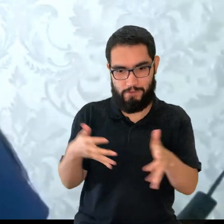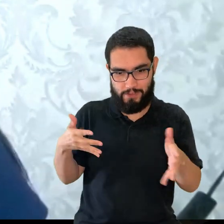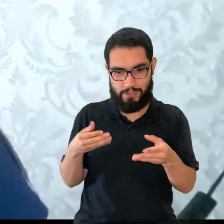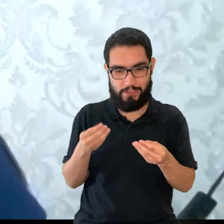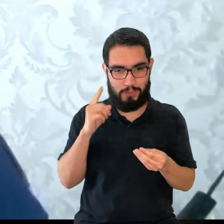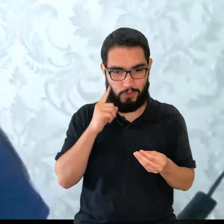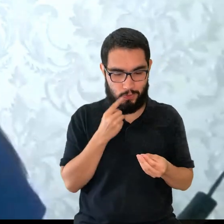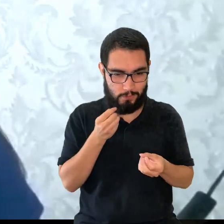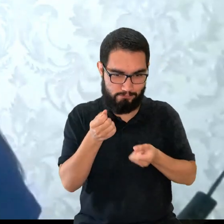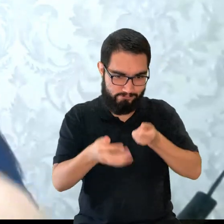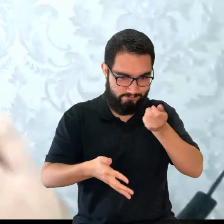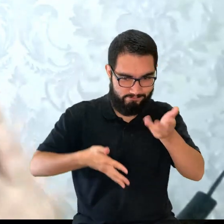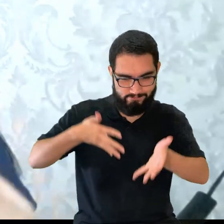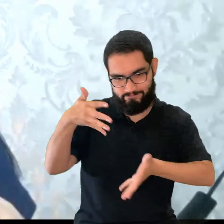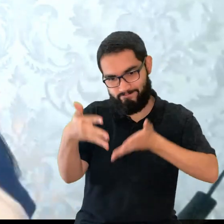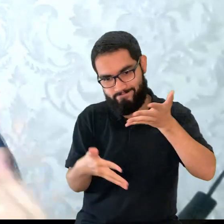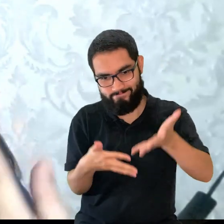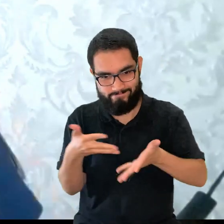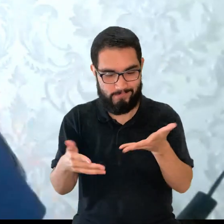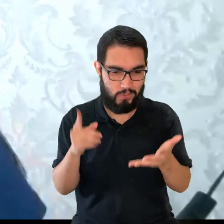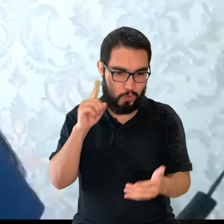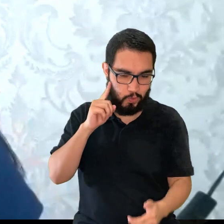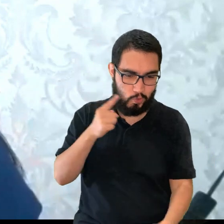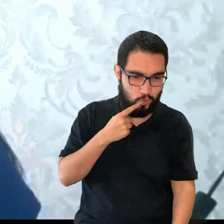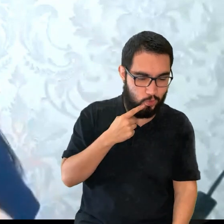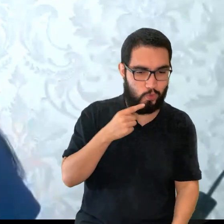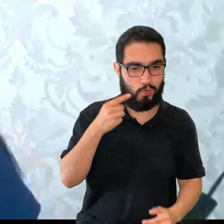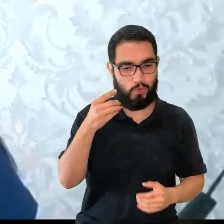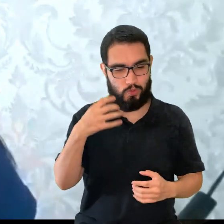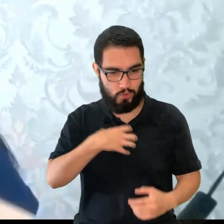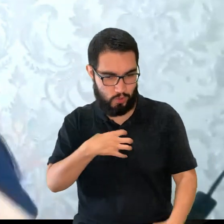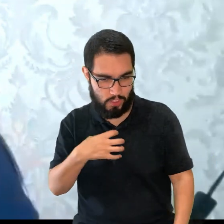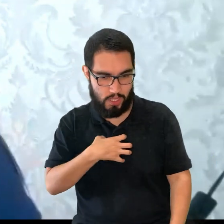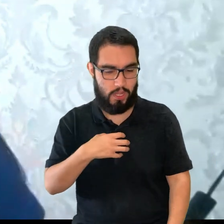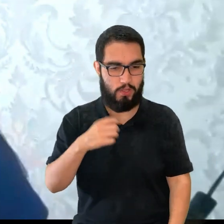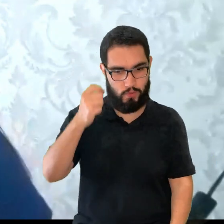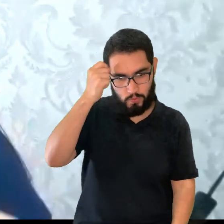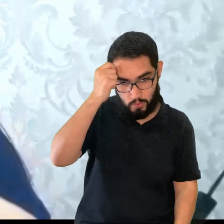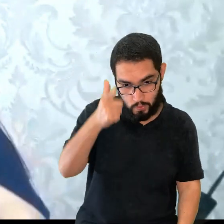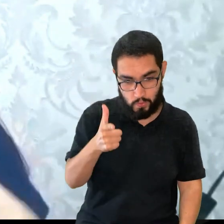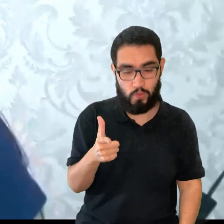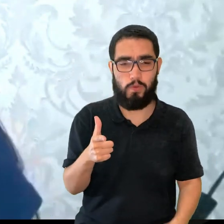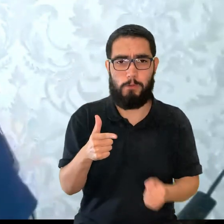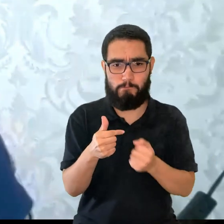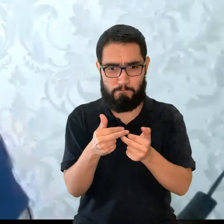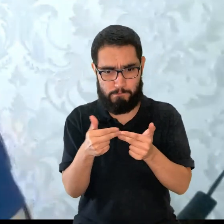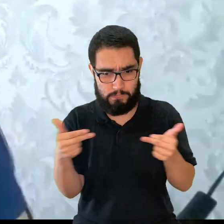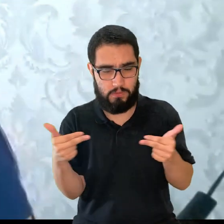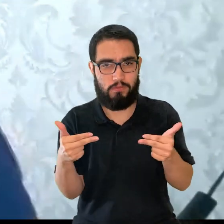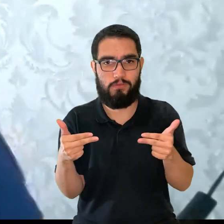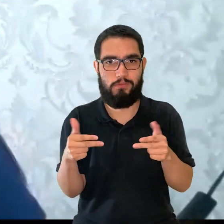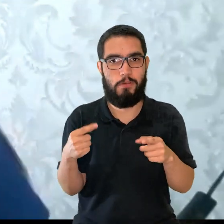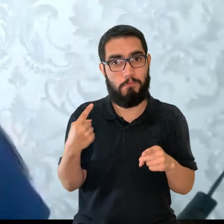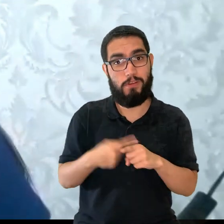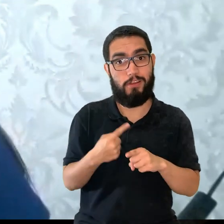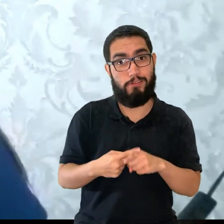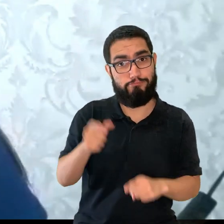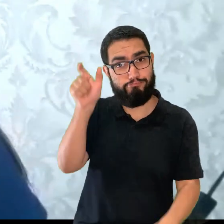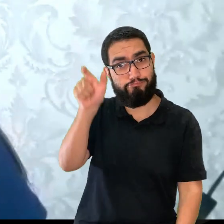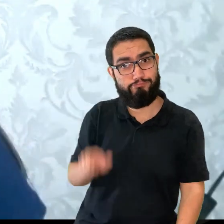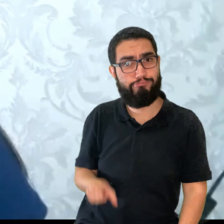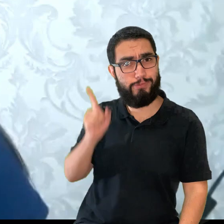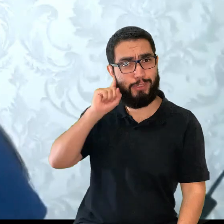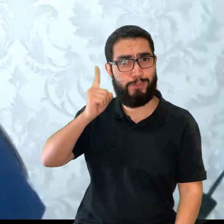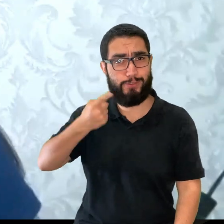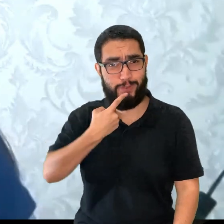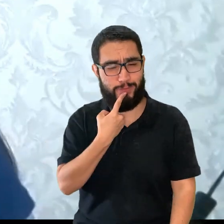fluência para te passar, ele vai poder te passar o dia a dia do surdo, a cultura, as características, não só da língua, como do cidadão